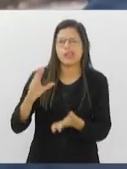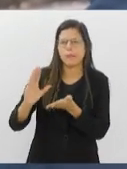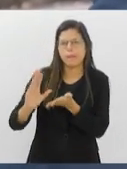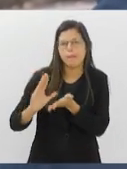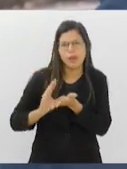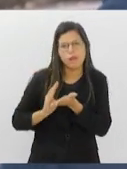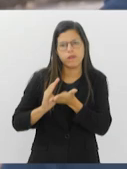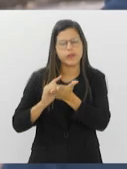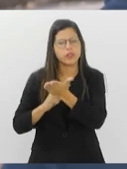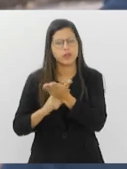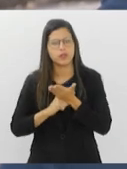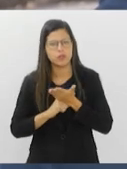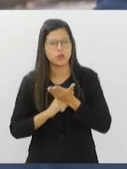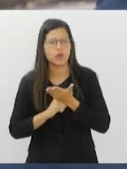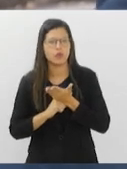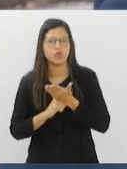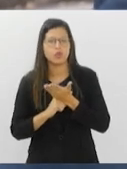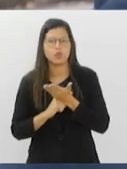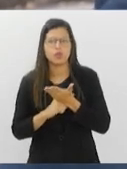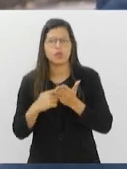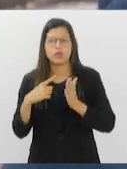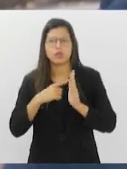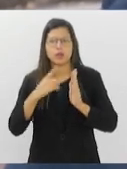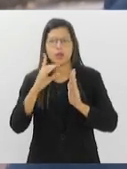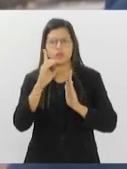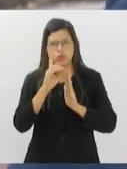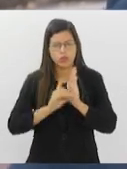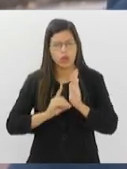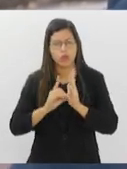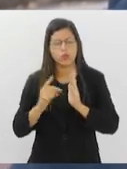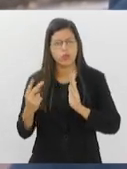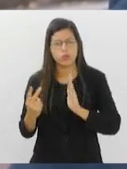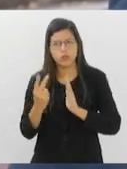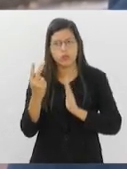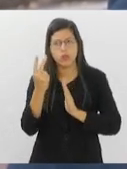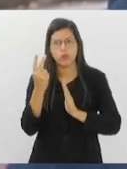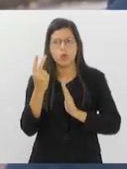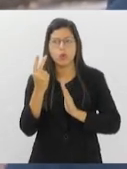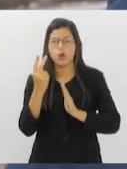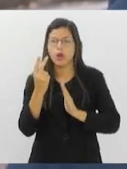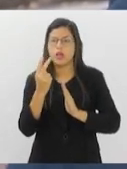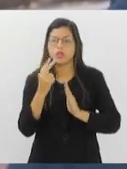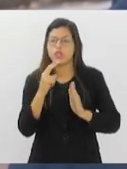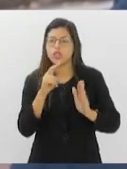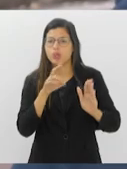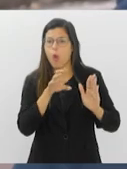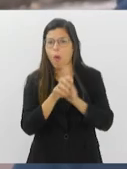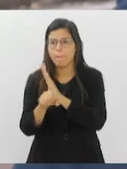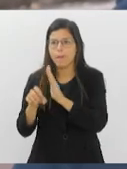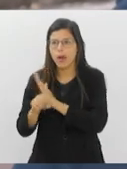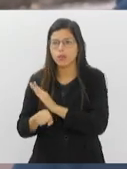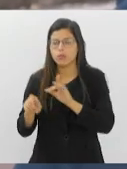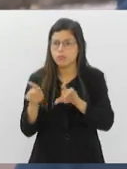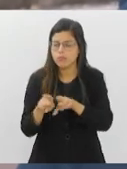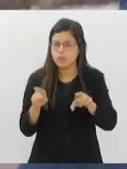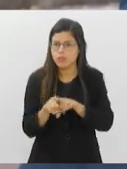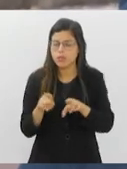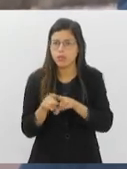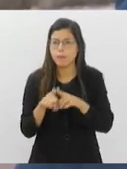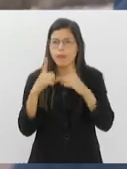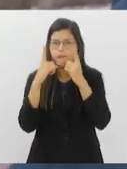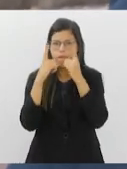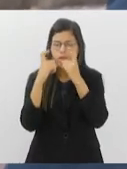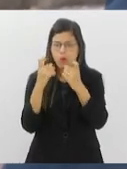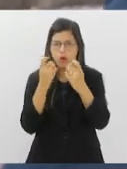e terem esses direitos, né, o direito a esses valores retirados de si. A violência psicológica, que é muito